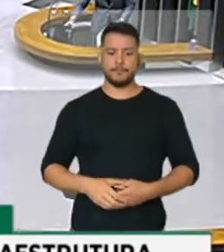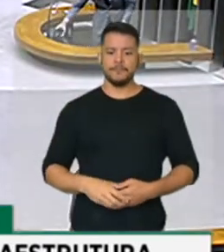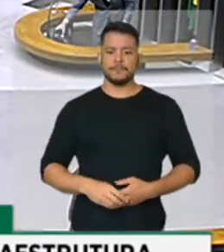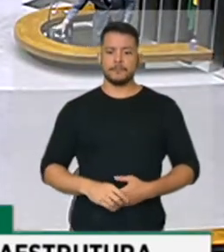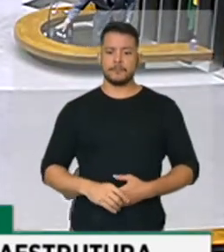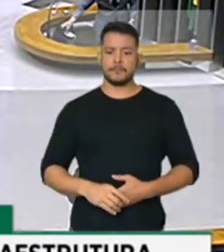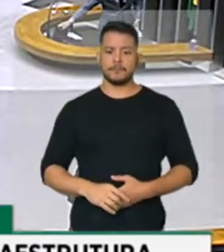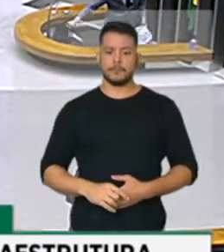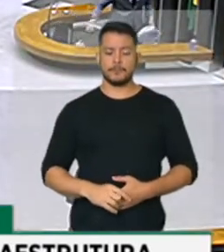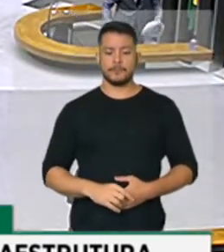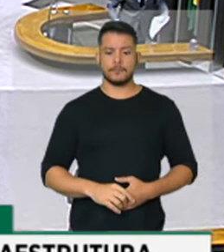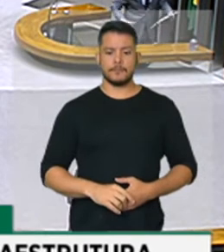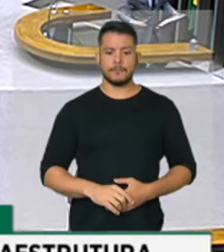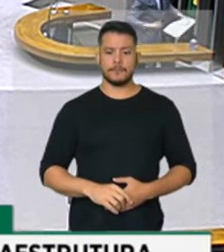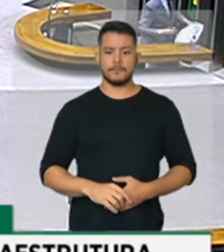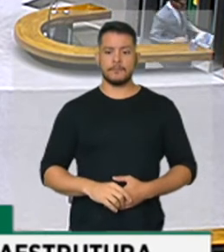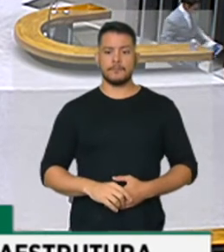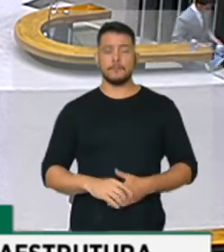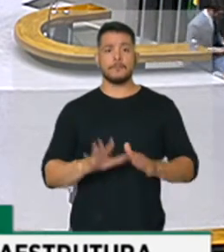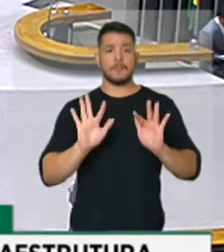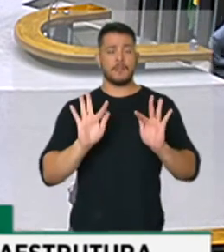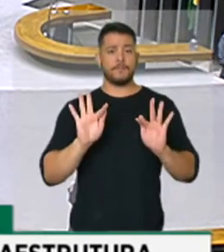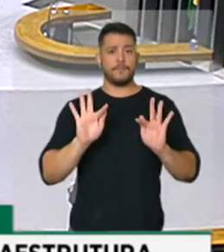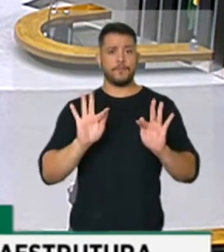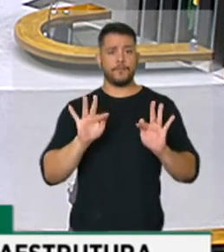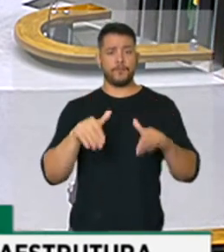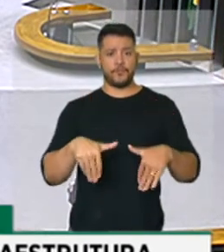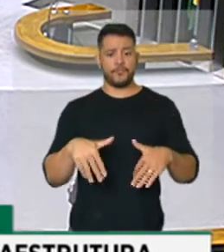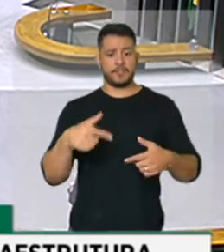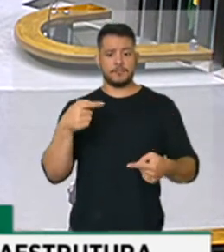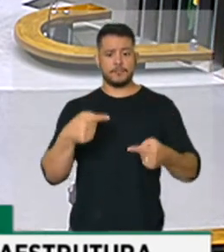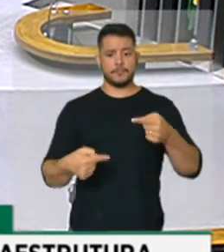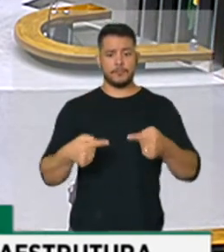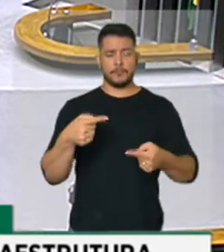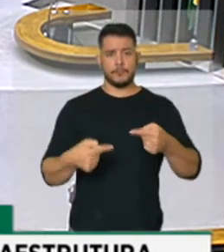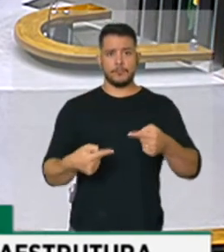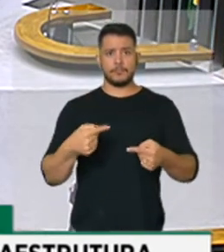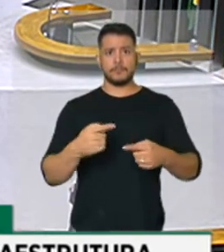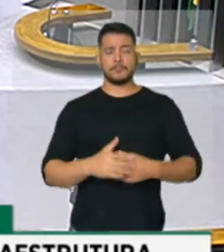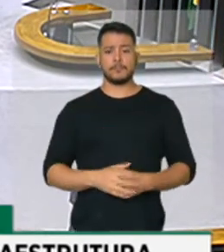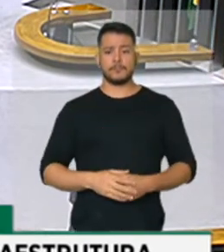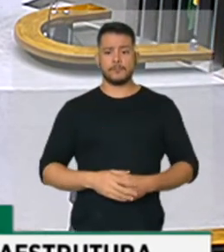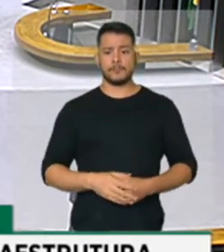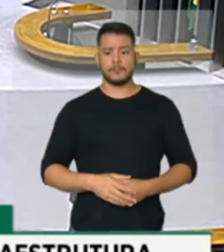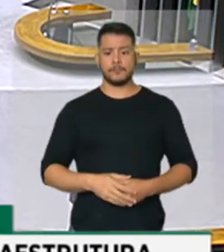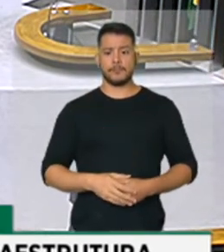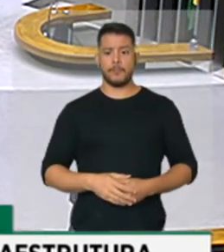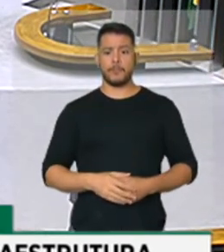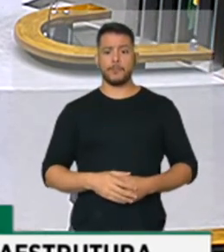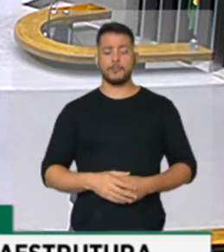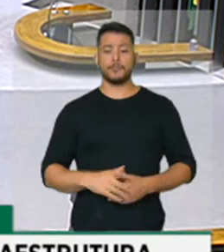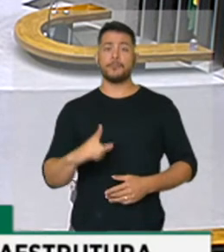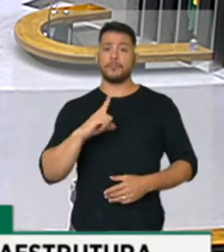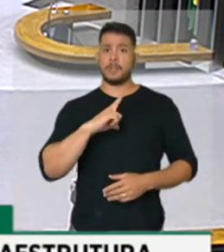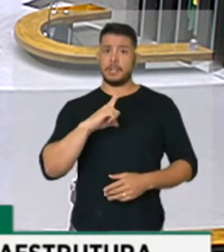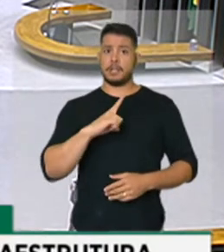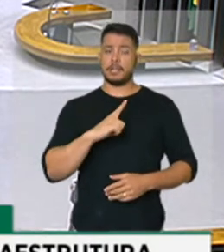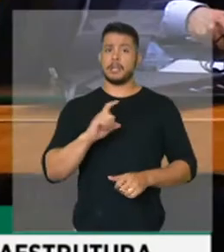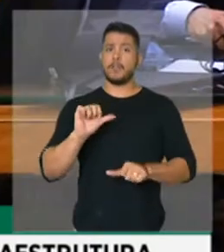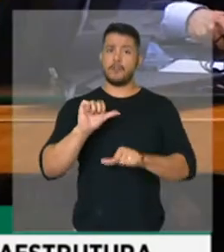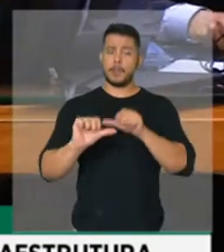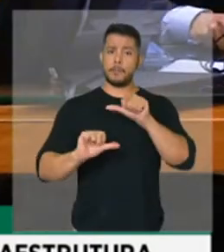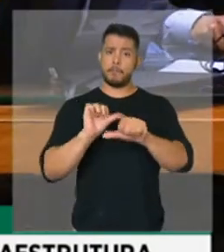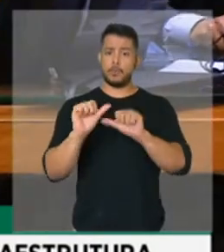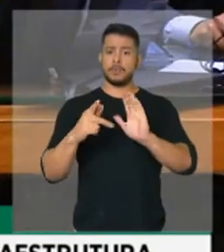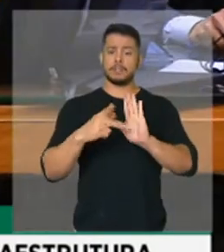Ok, nesse momento declaro encerrada a discussão. O projeto foi emendado para oferecer parecer